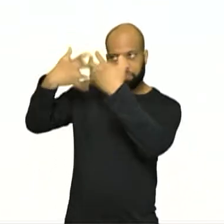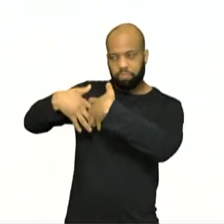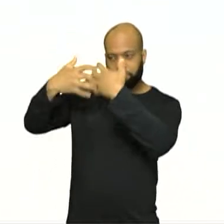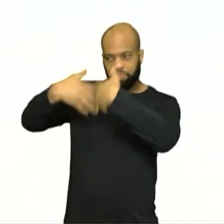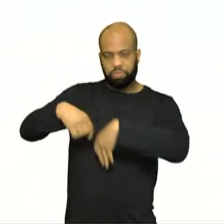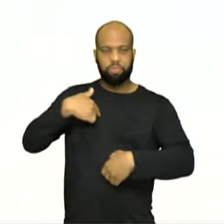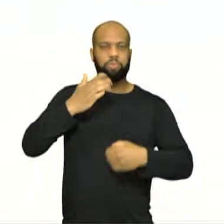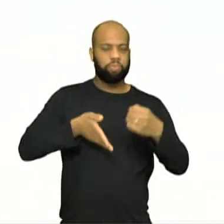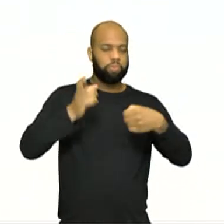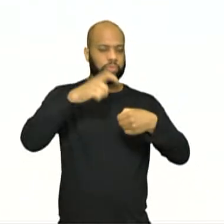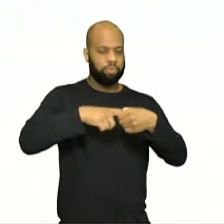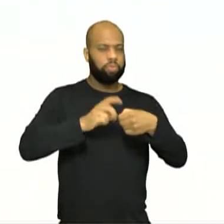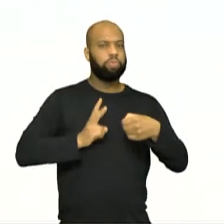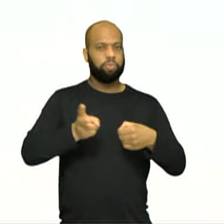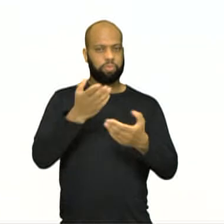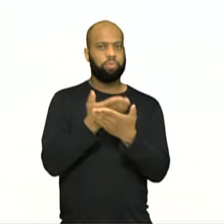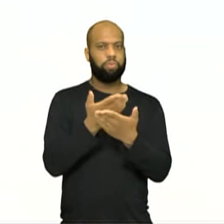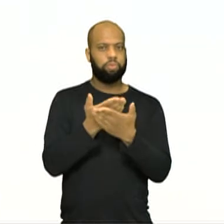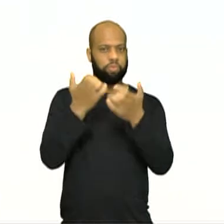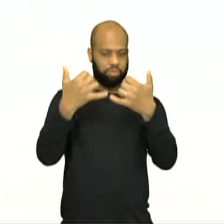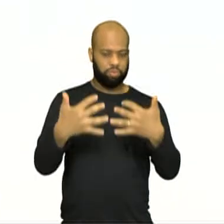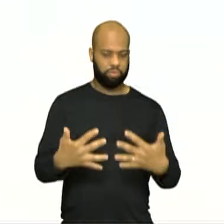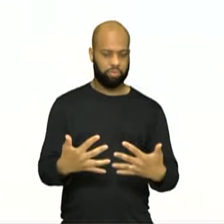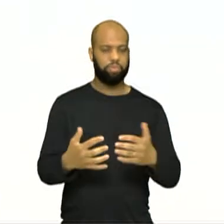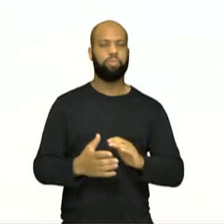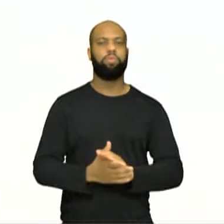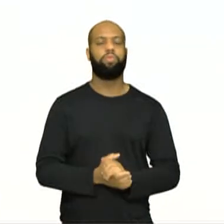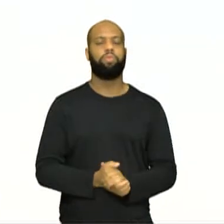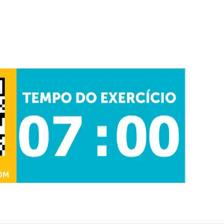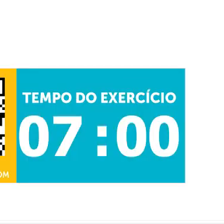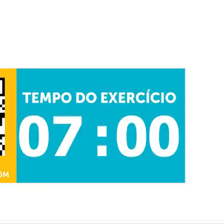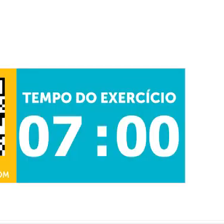que eu volto já já comentando essa questão com vocês.